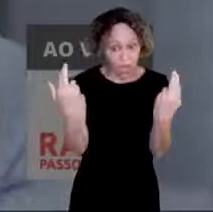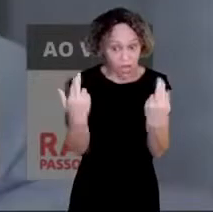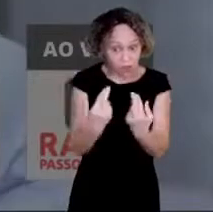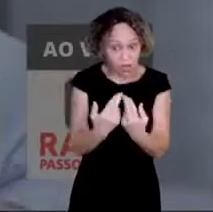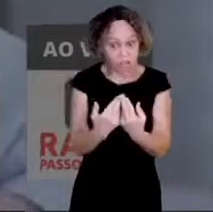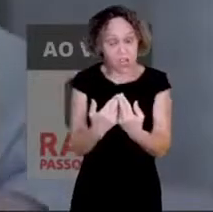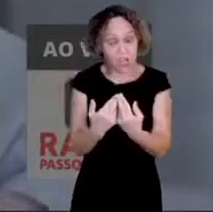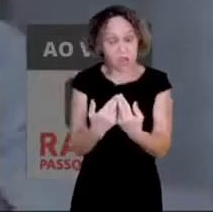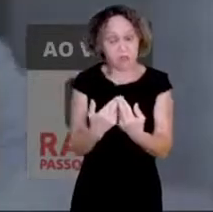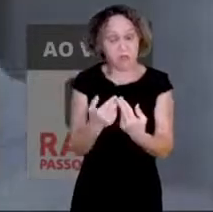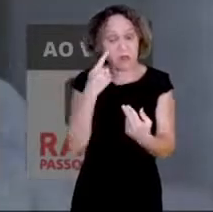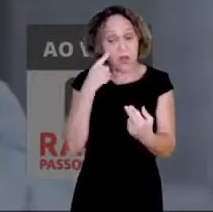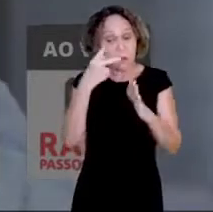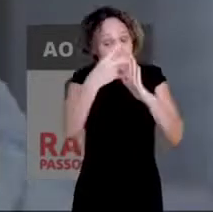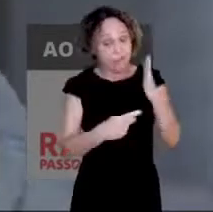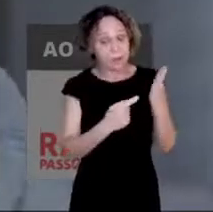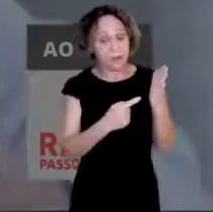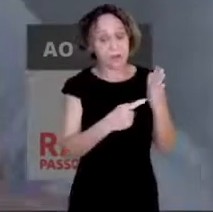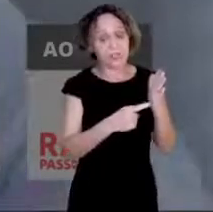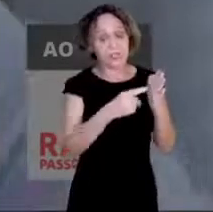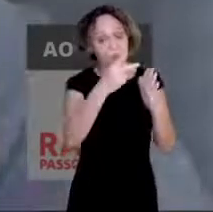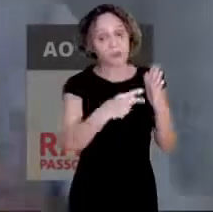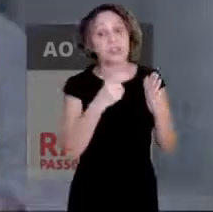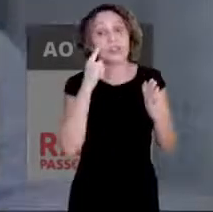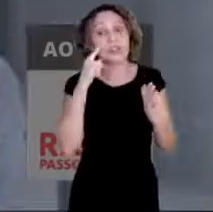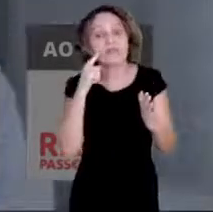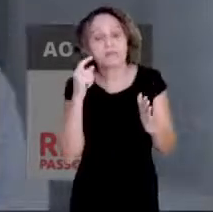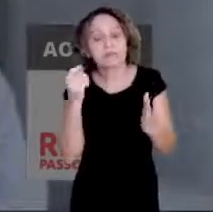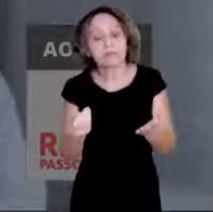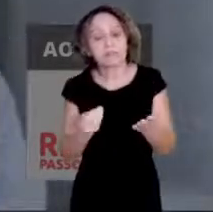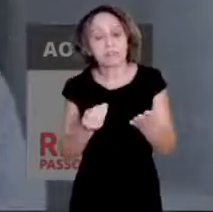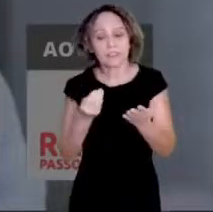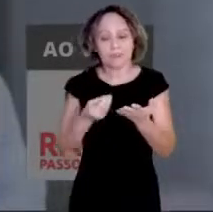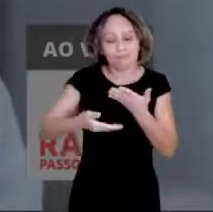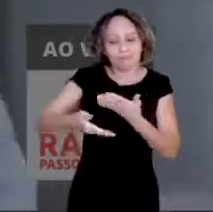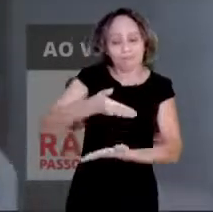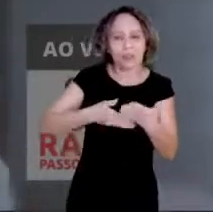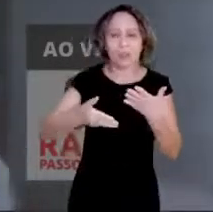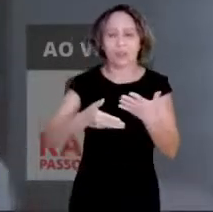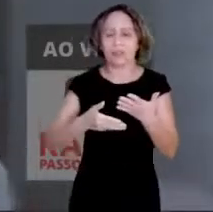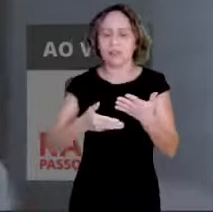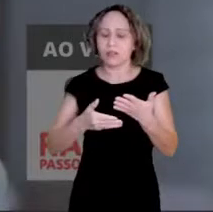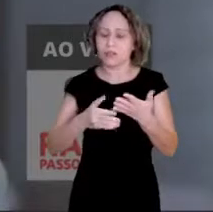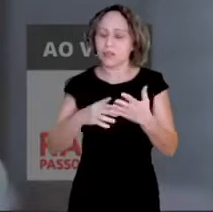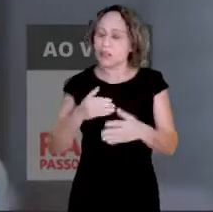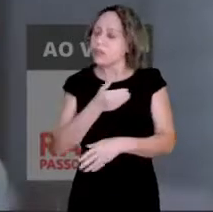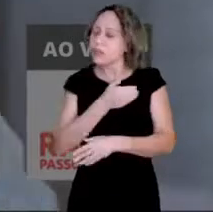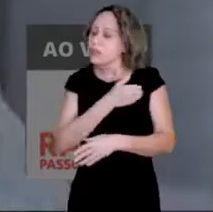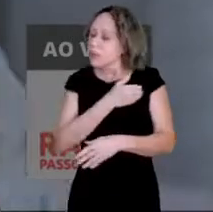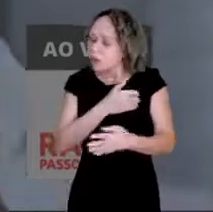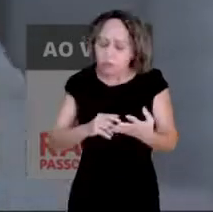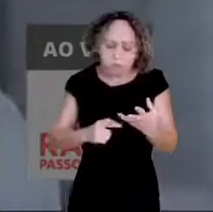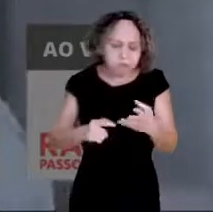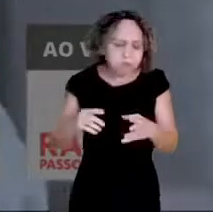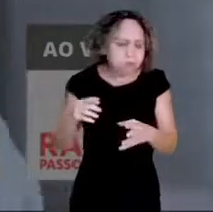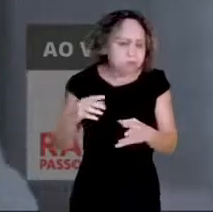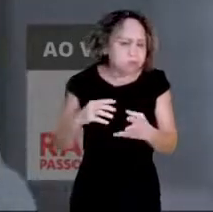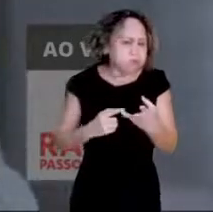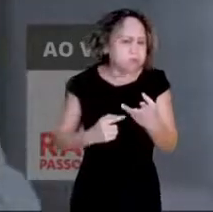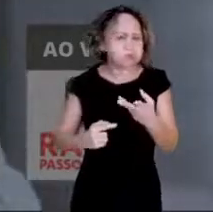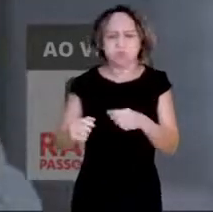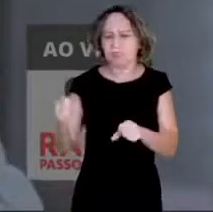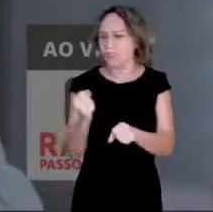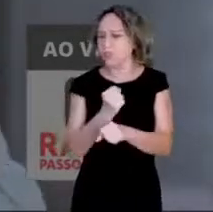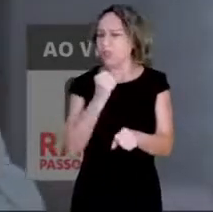governo federal, precisamos ajudar a prefeitura a estar bem. Por isso é que o presidente da República,